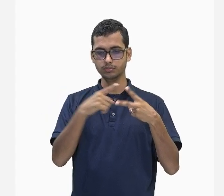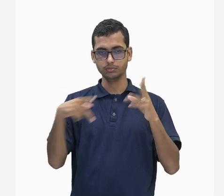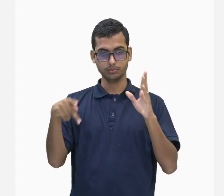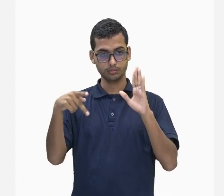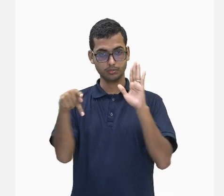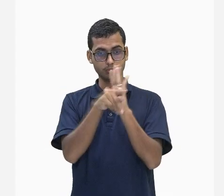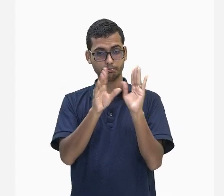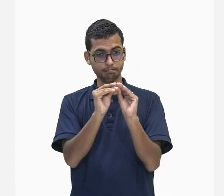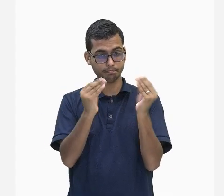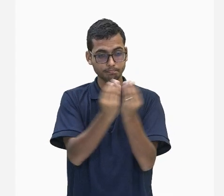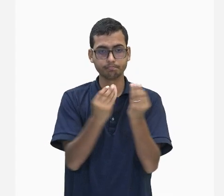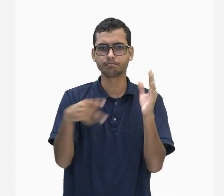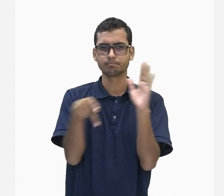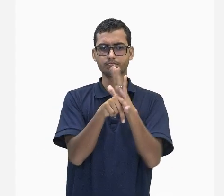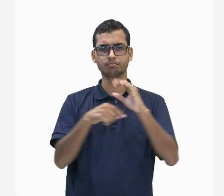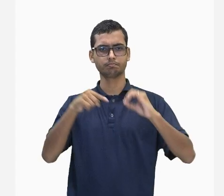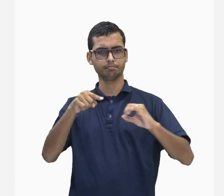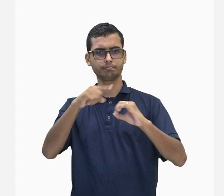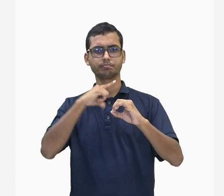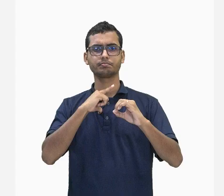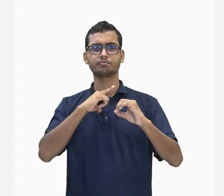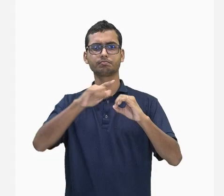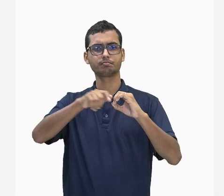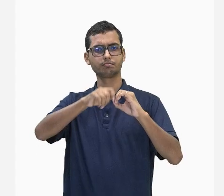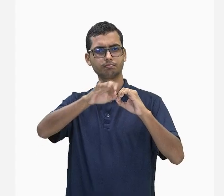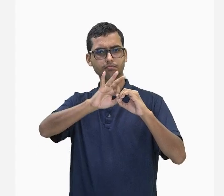que alguns elementos têm de emitir